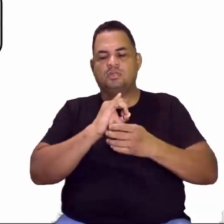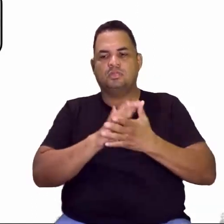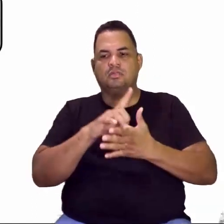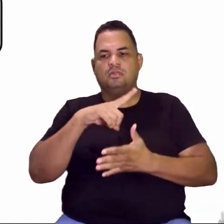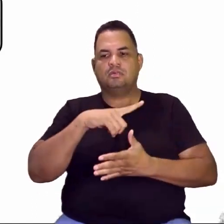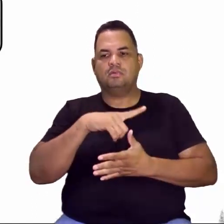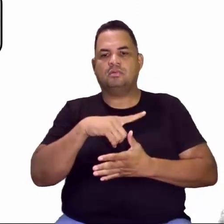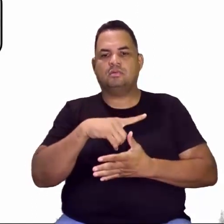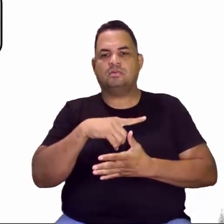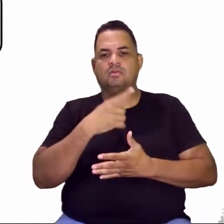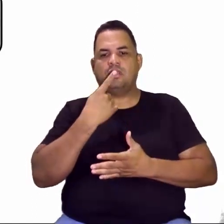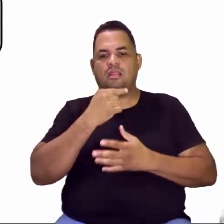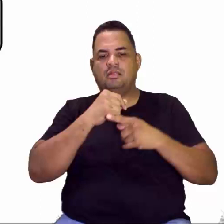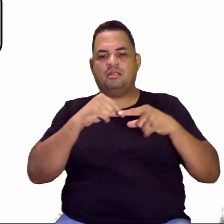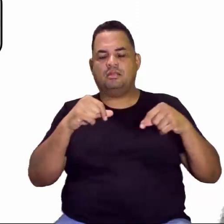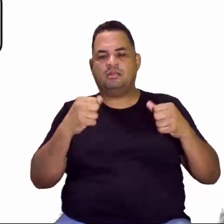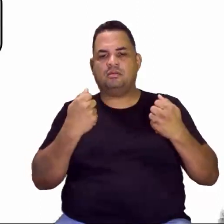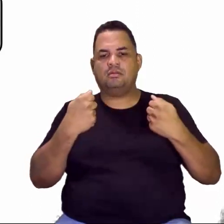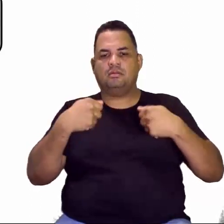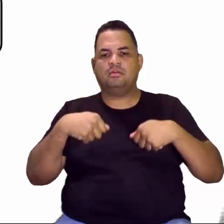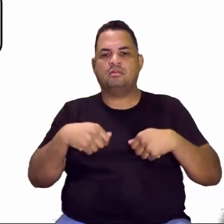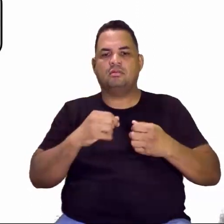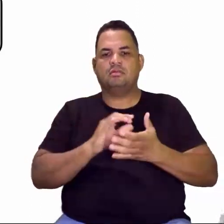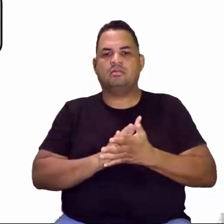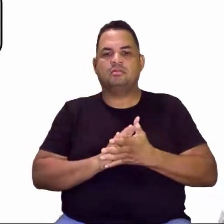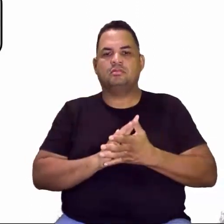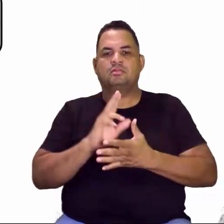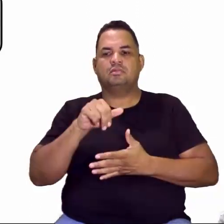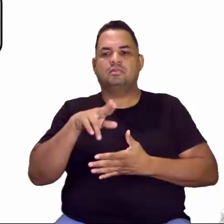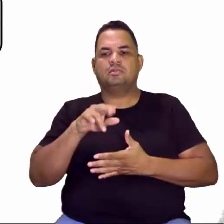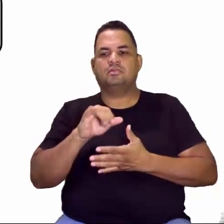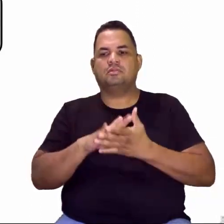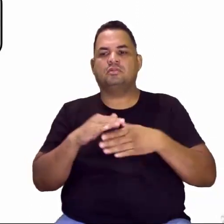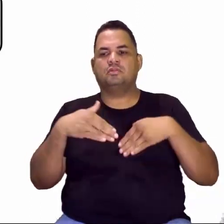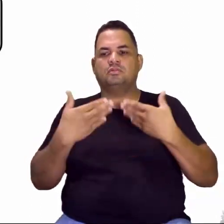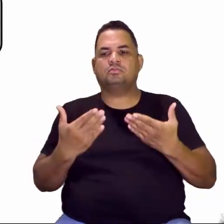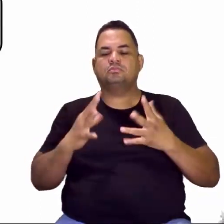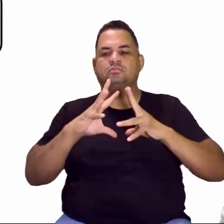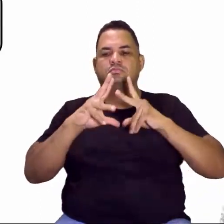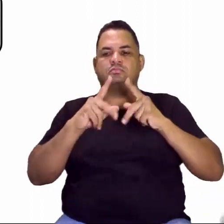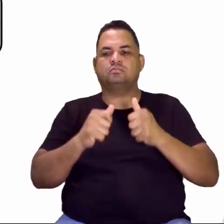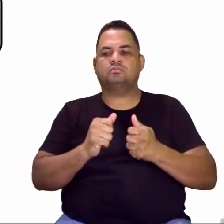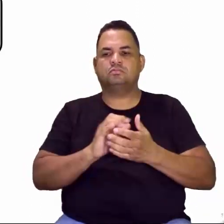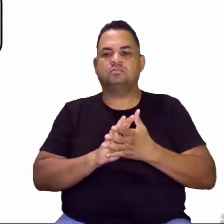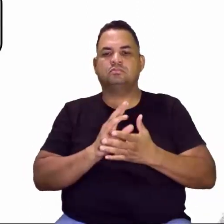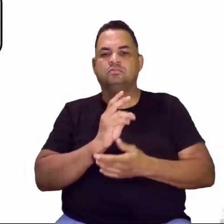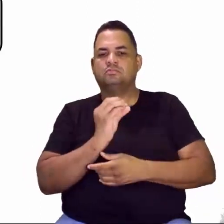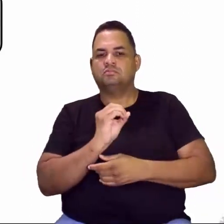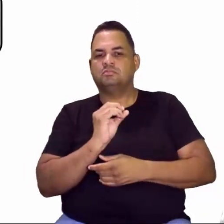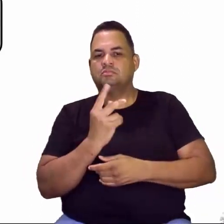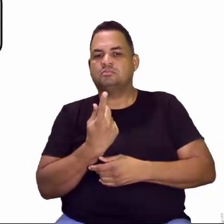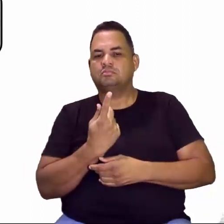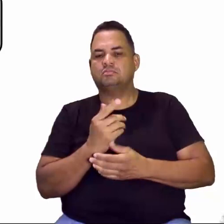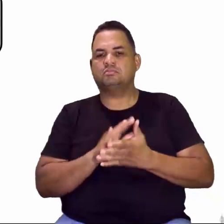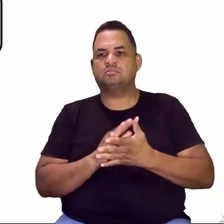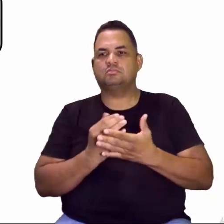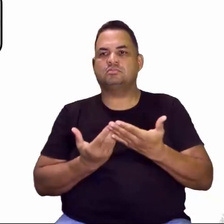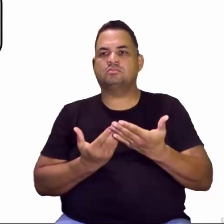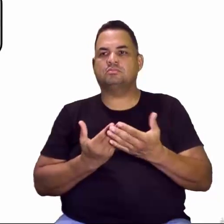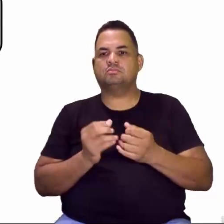nós vamos ter sais que vão poder ser nêutrons quando todas as hidroxilas